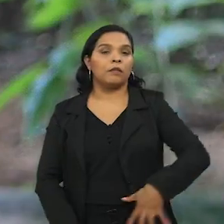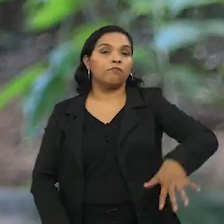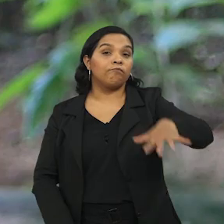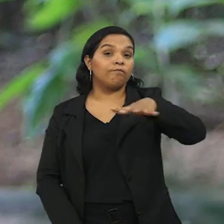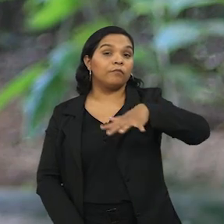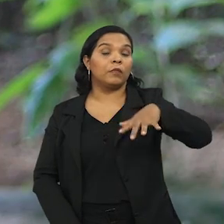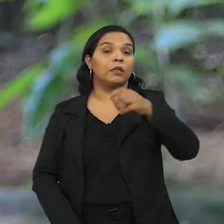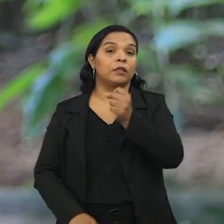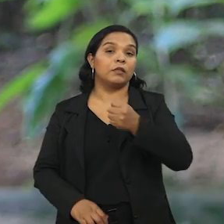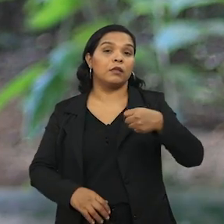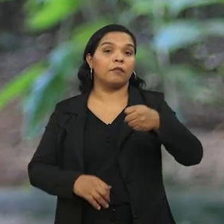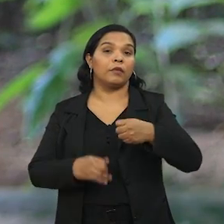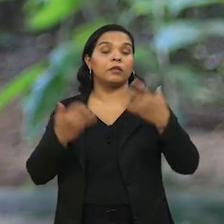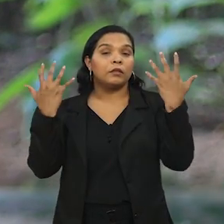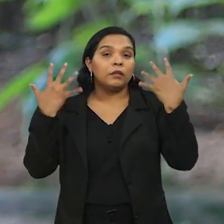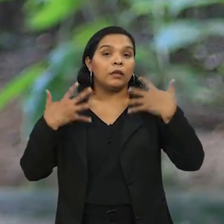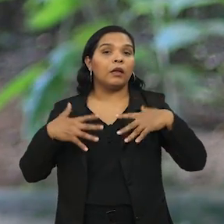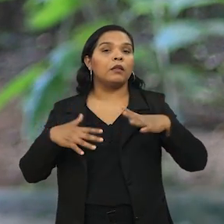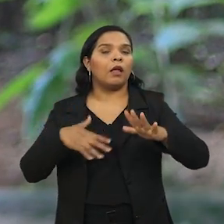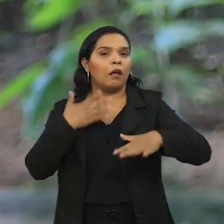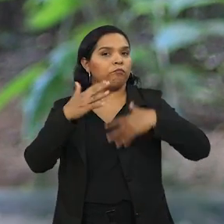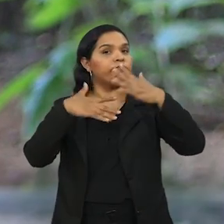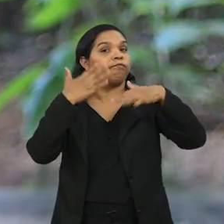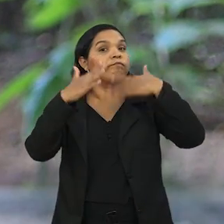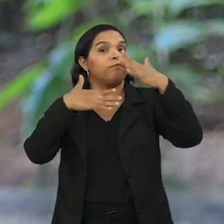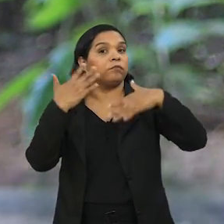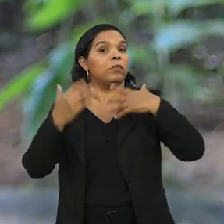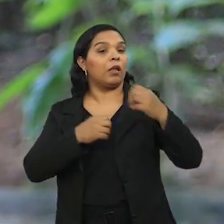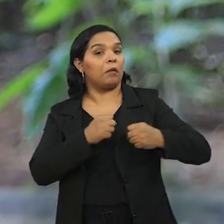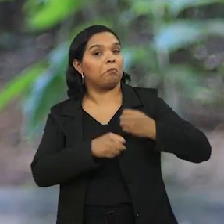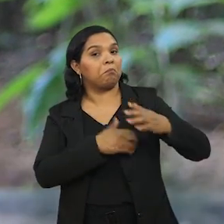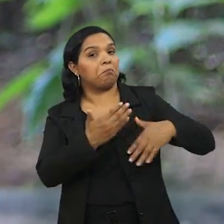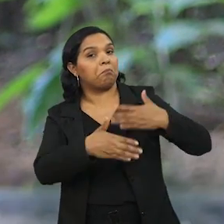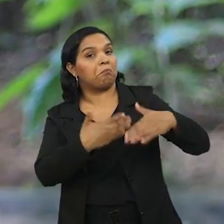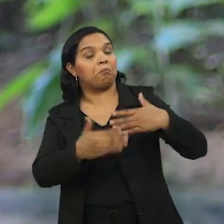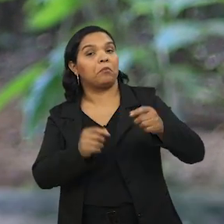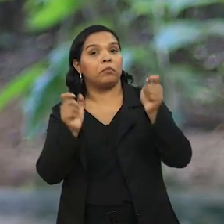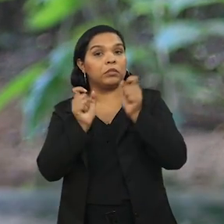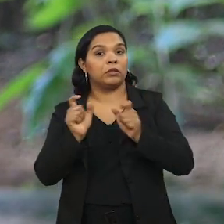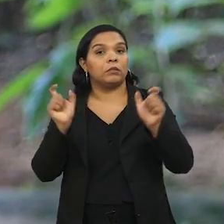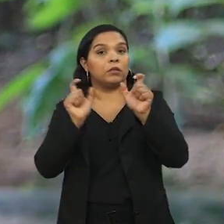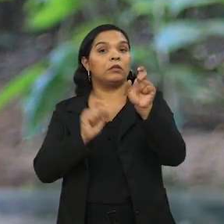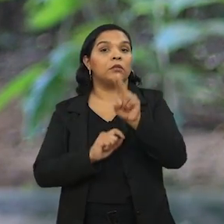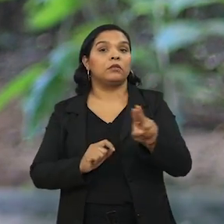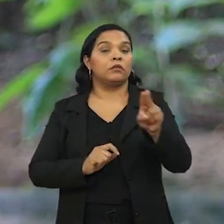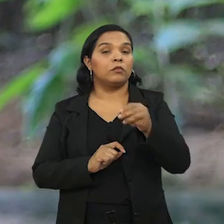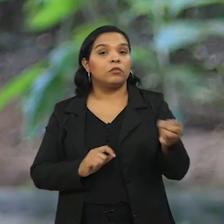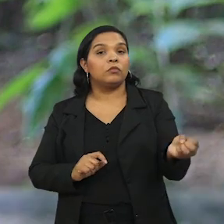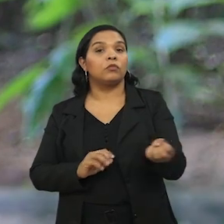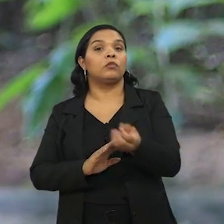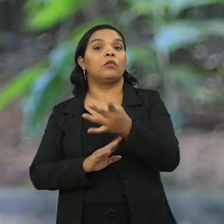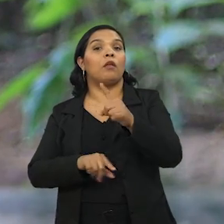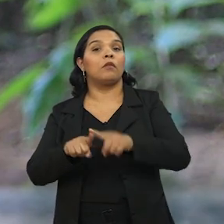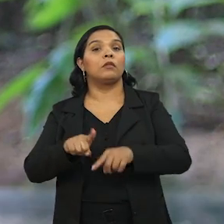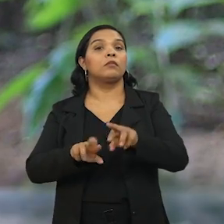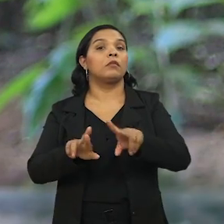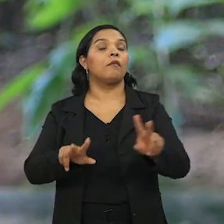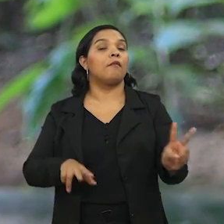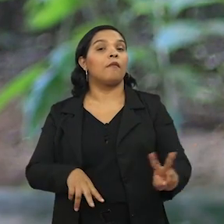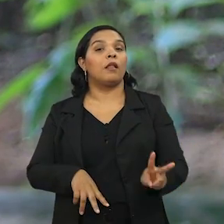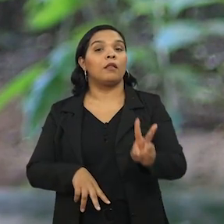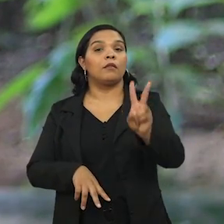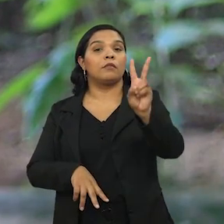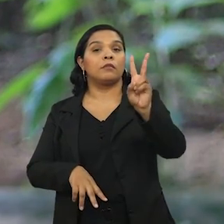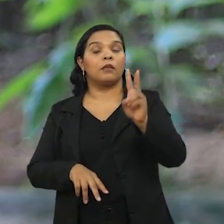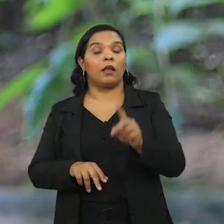O ramo das cervejas artesanais tem crescido muito nos últimos anos, despertando a uma utilização imensa de novos aditivos que